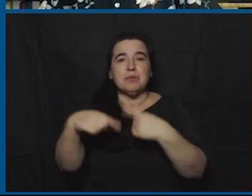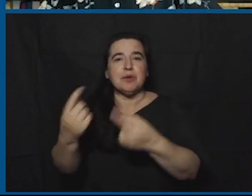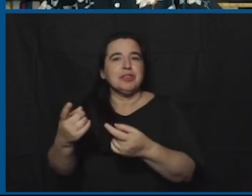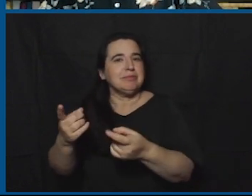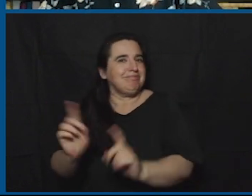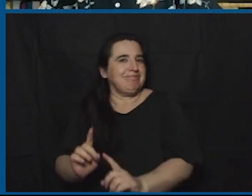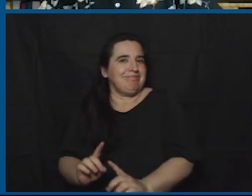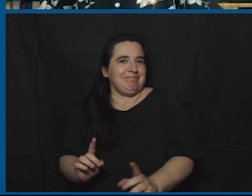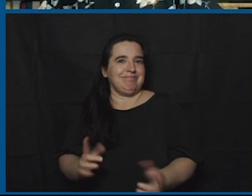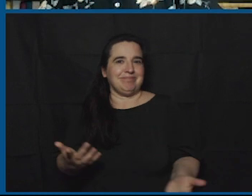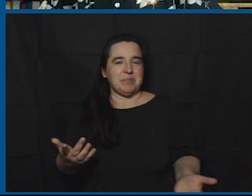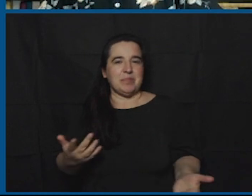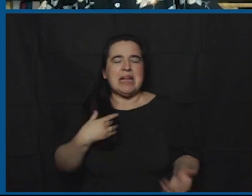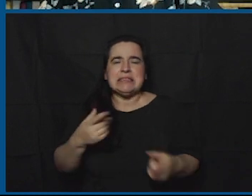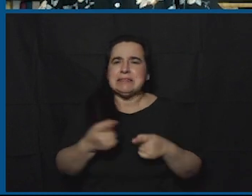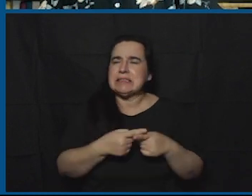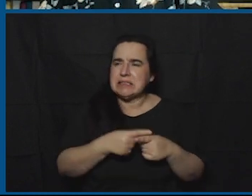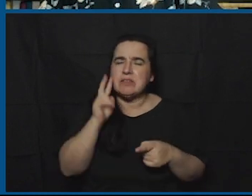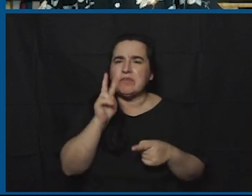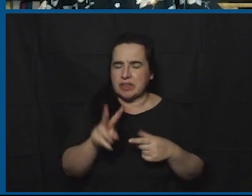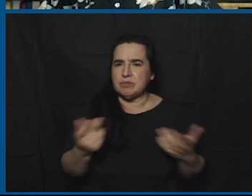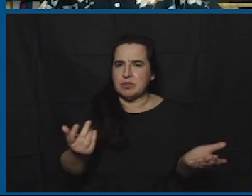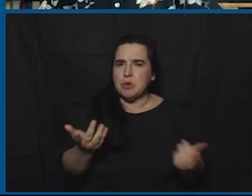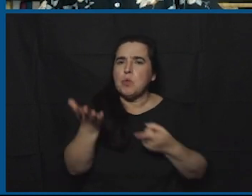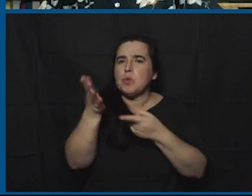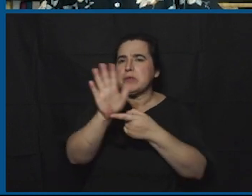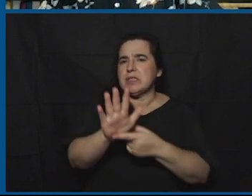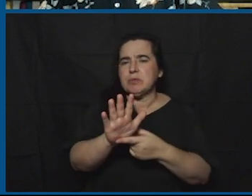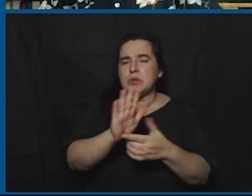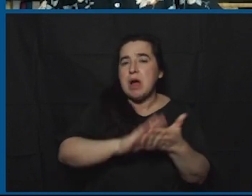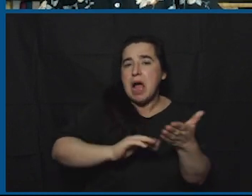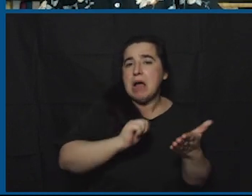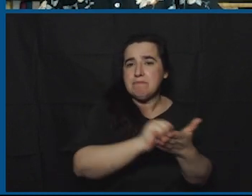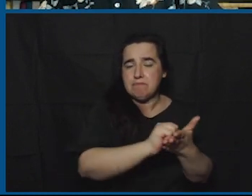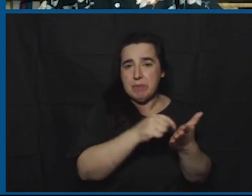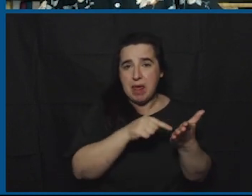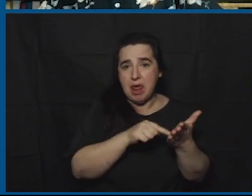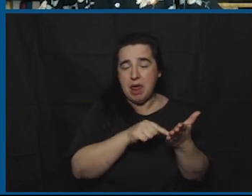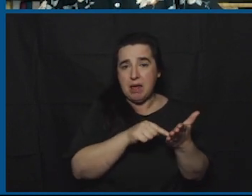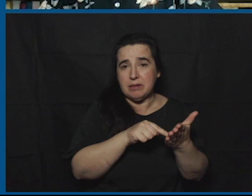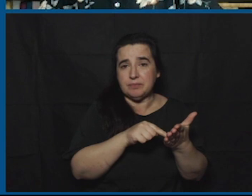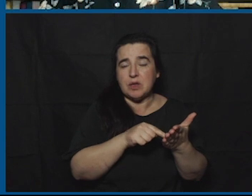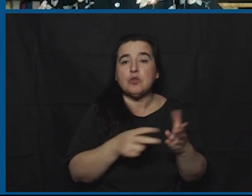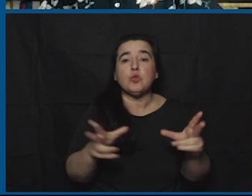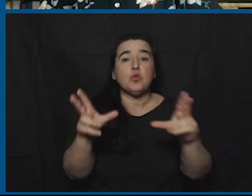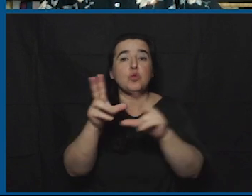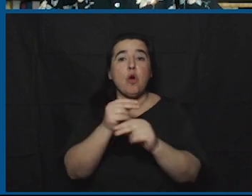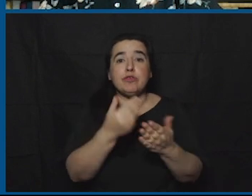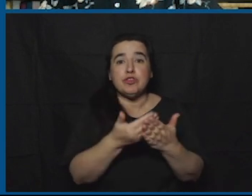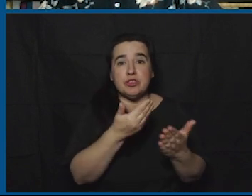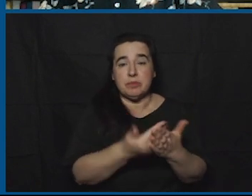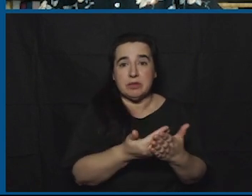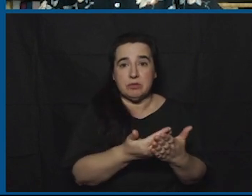depois vermos aqui também um exemplo de como a Bíblia aplica no Novo Testamento